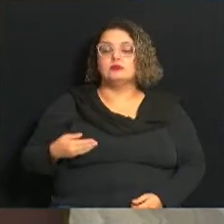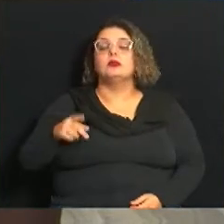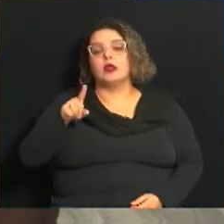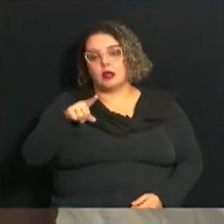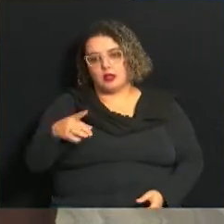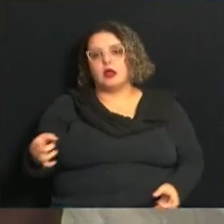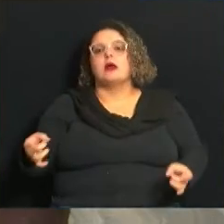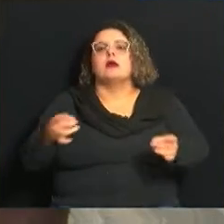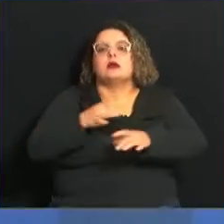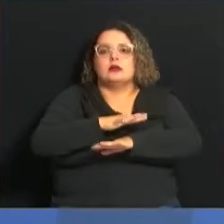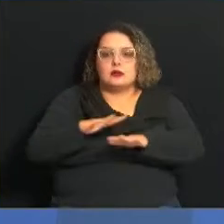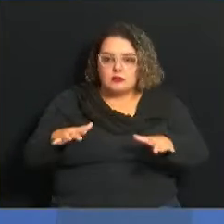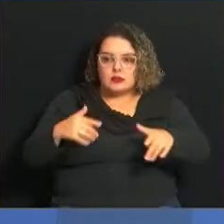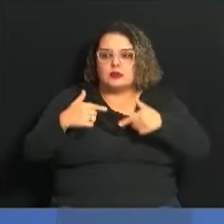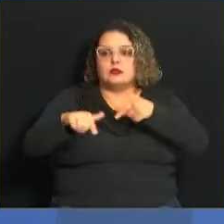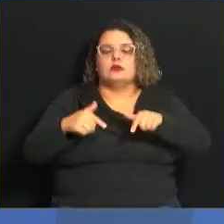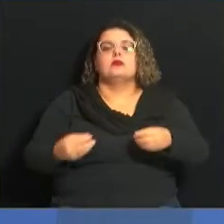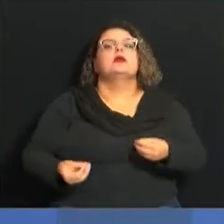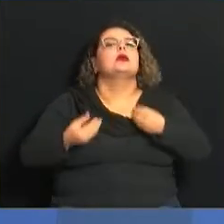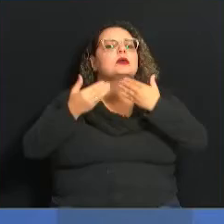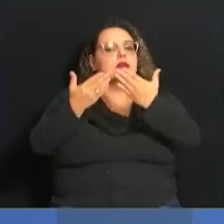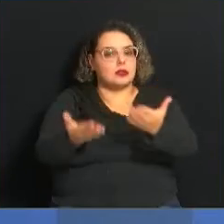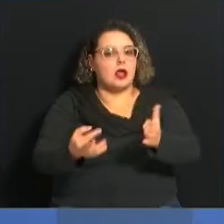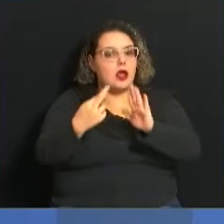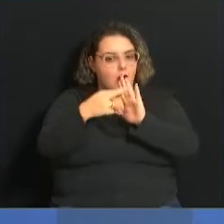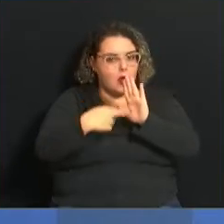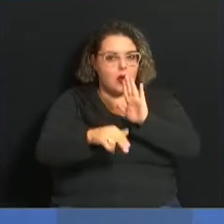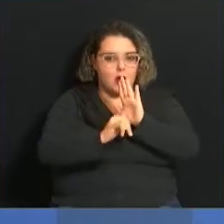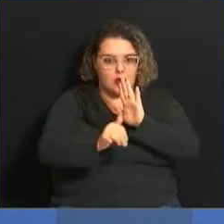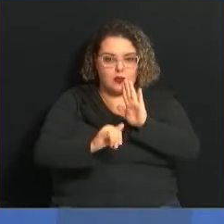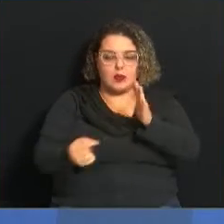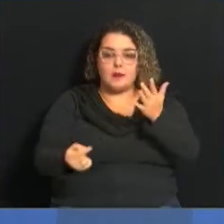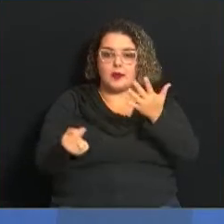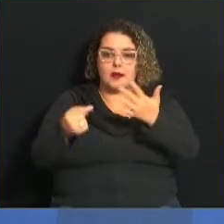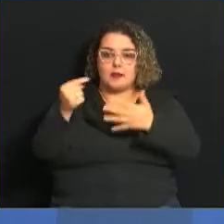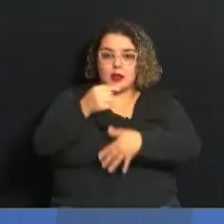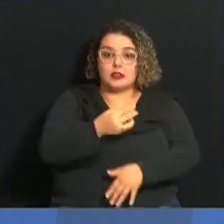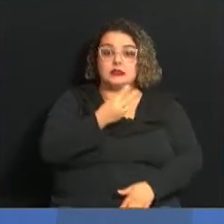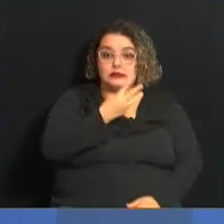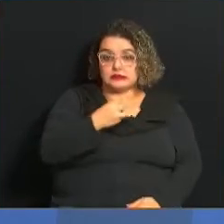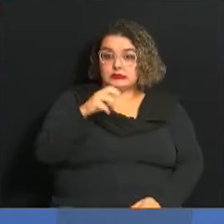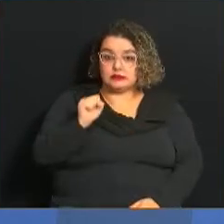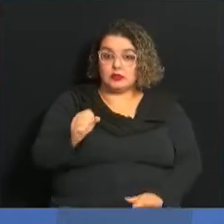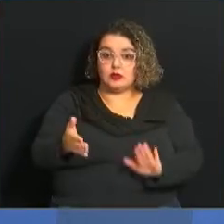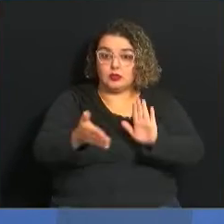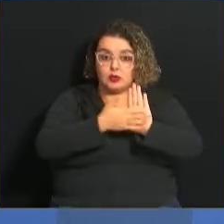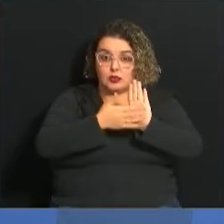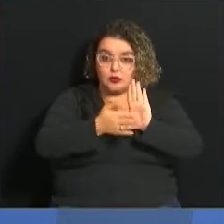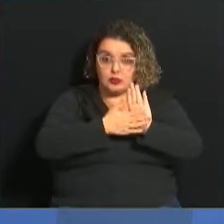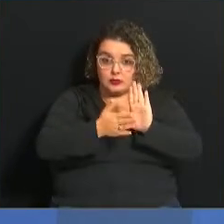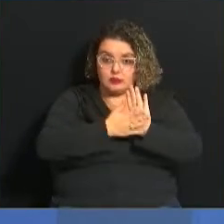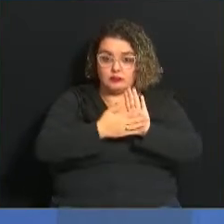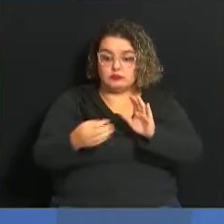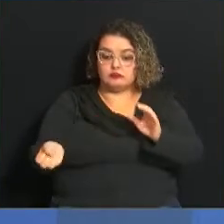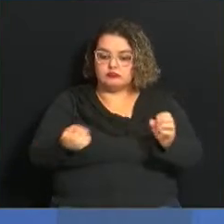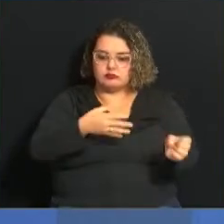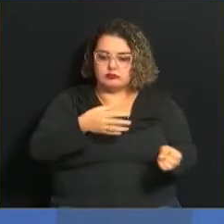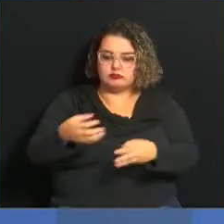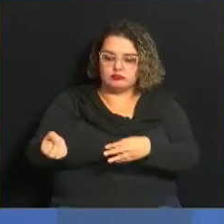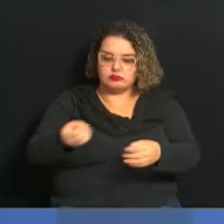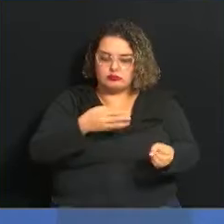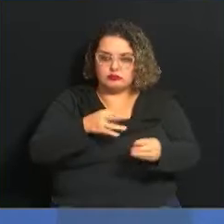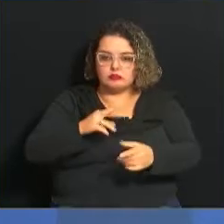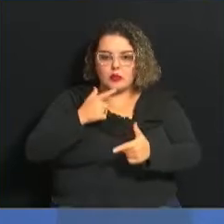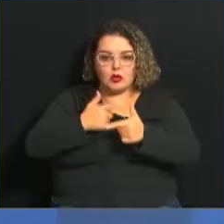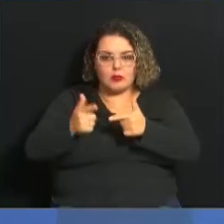terminou o trabalho, entregou o relatório que aponta 38 propostas para modernizar e